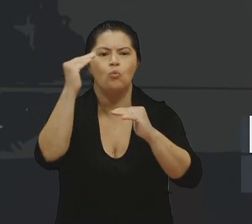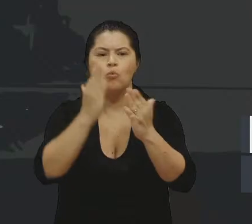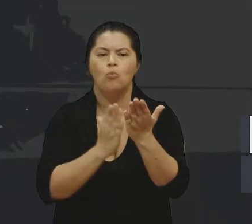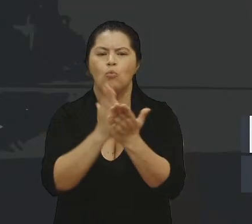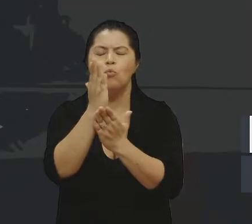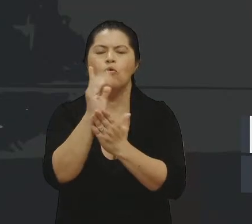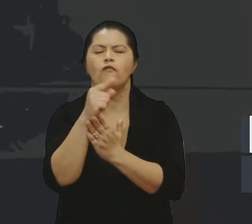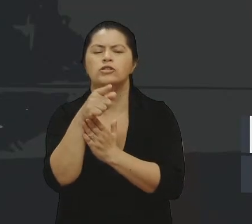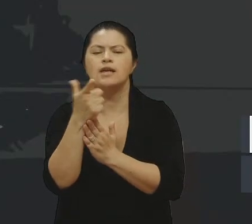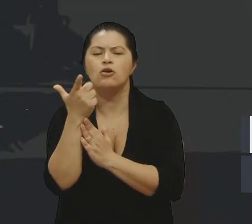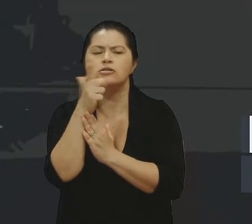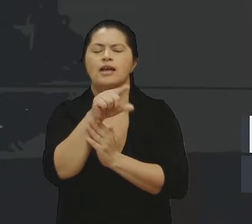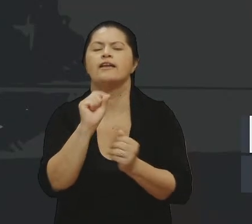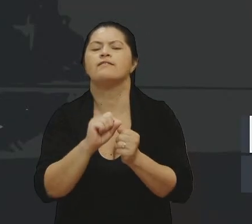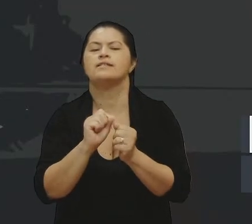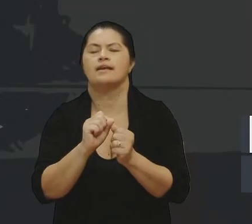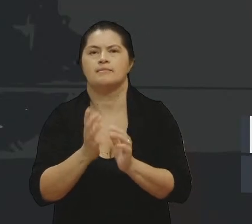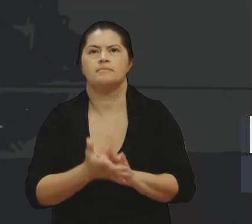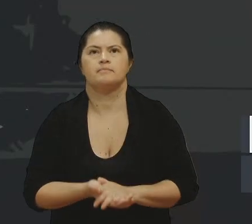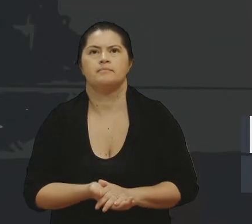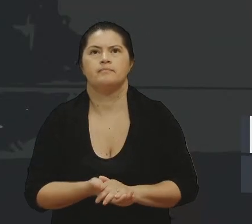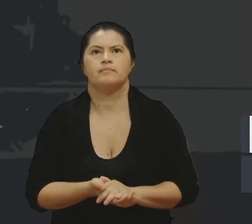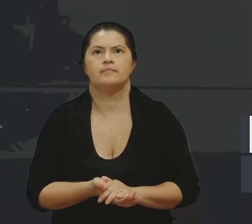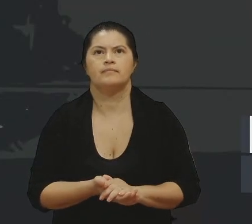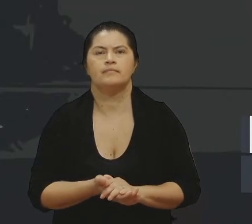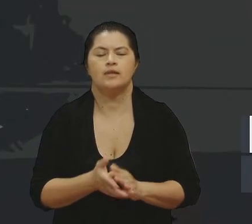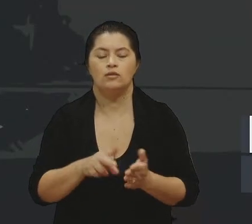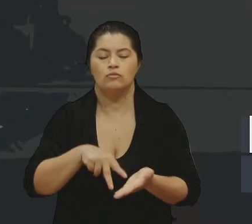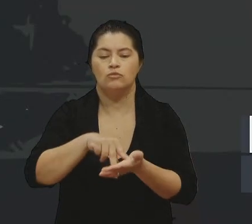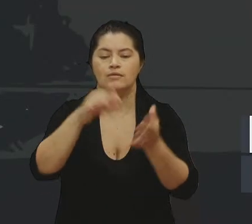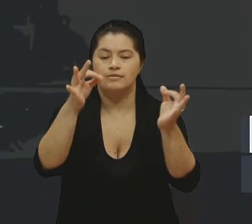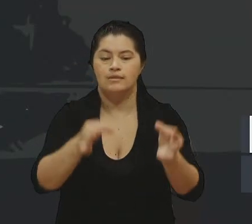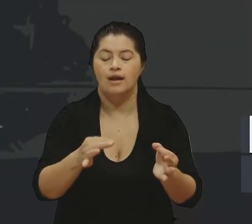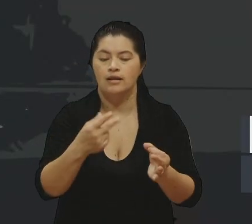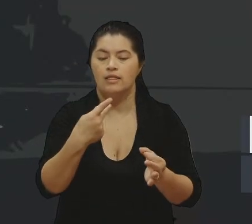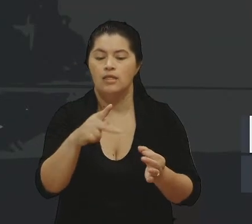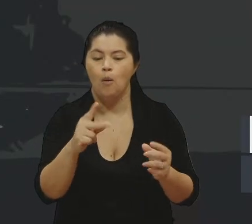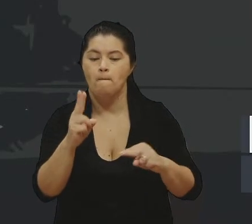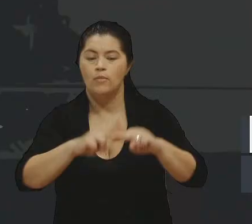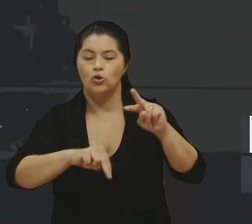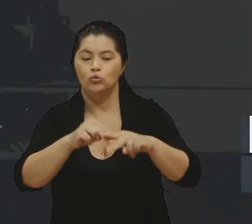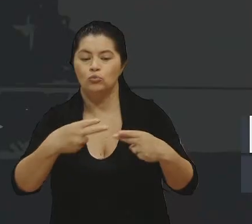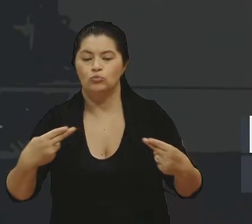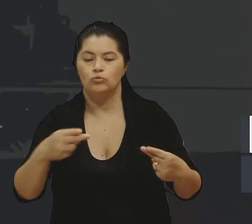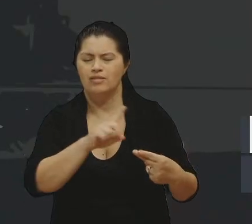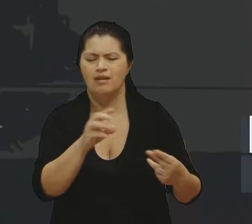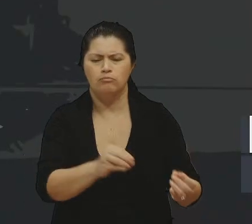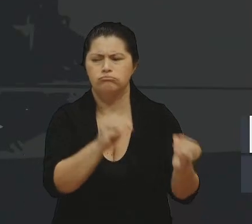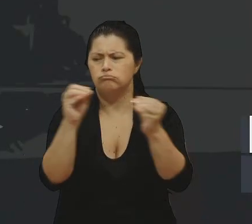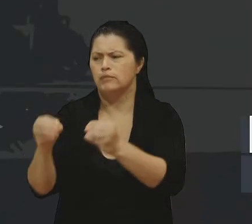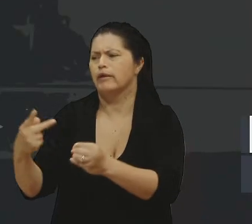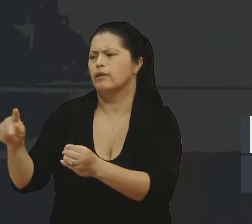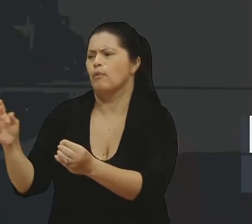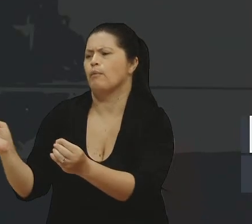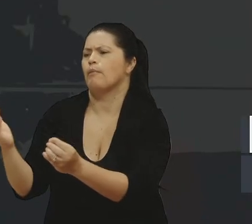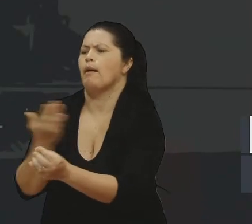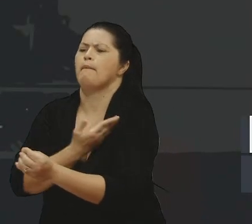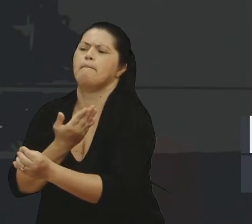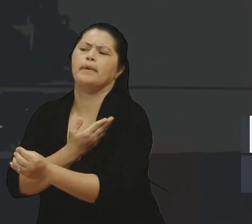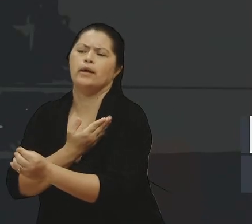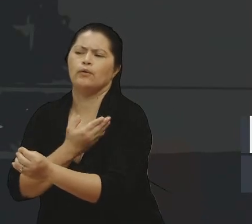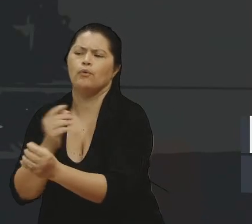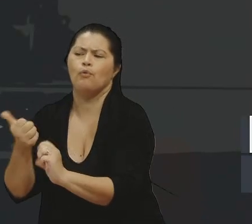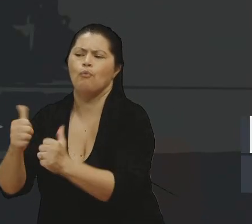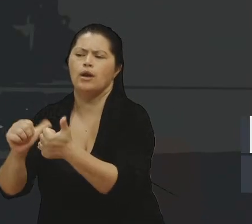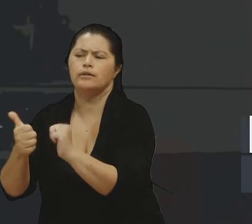você consegue fazer isso, primeiro é posicionar corretamente seu produto. Ou seja, não dá para o amigo lá ter uma qualidade